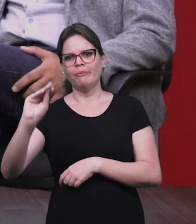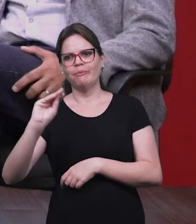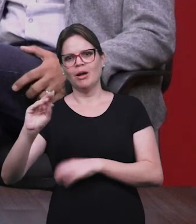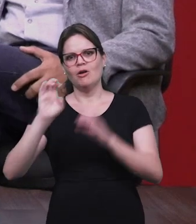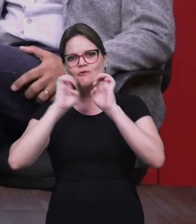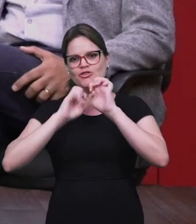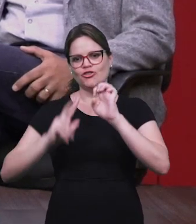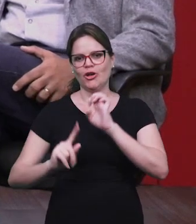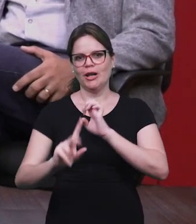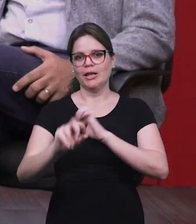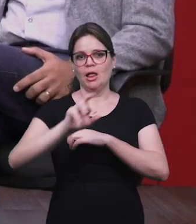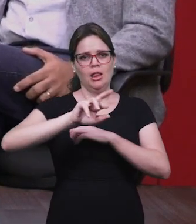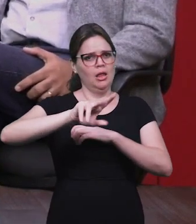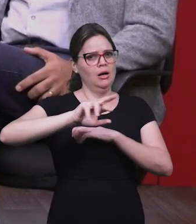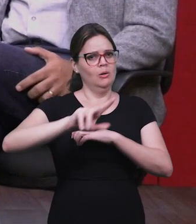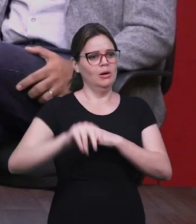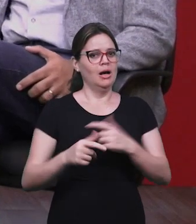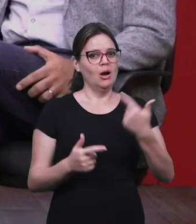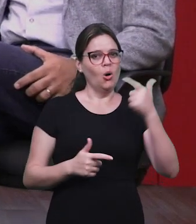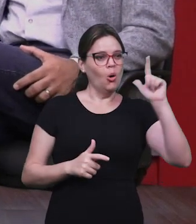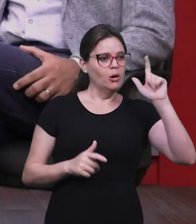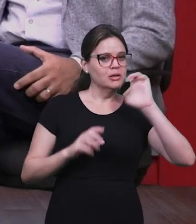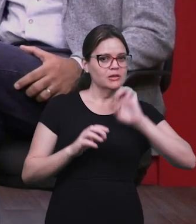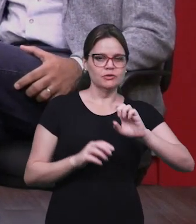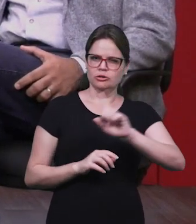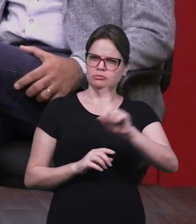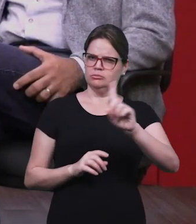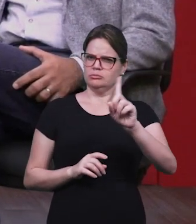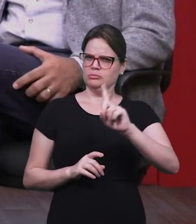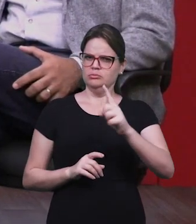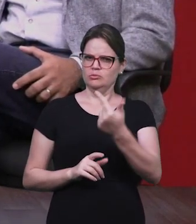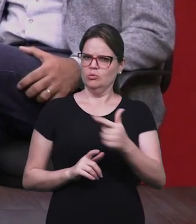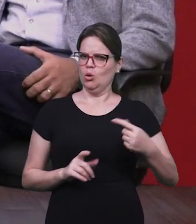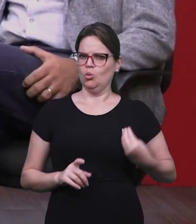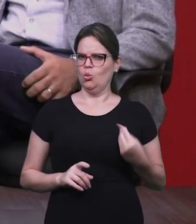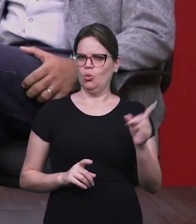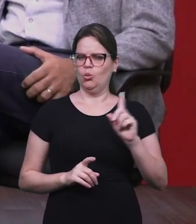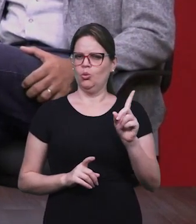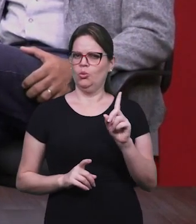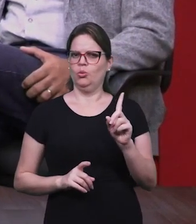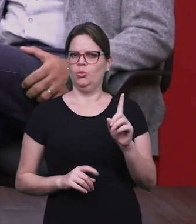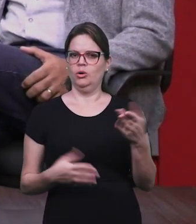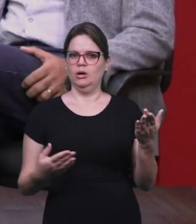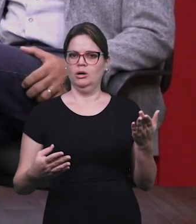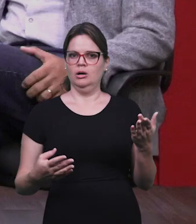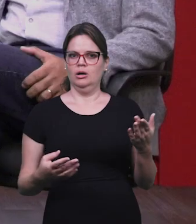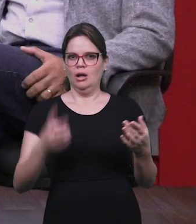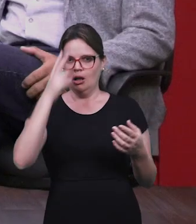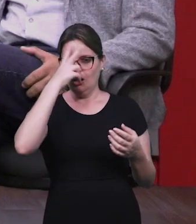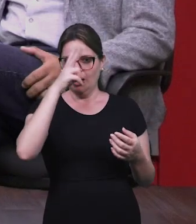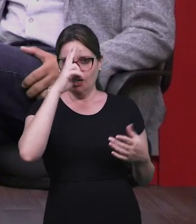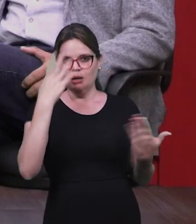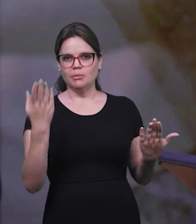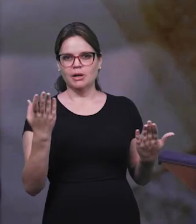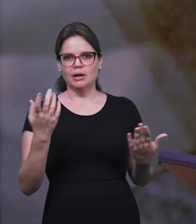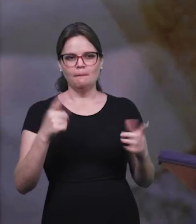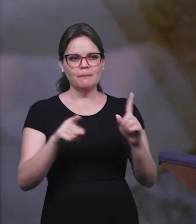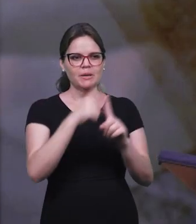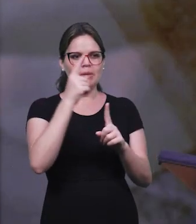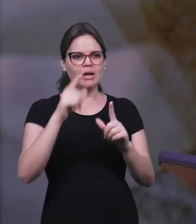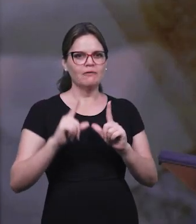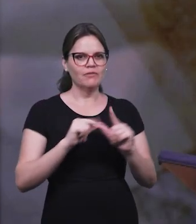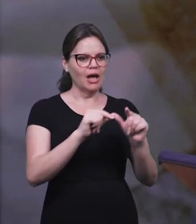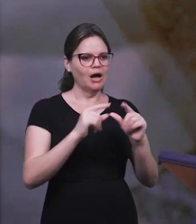já entrou um outro evangelho, já não é aquele que quando eu fui lá na primeira viagem e passei para vocês, agora